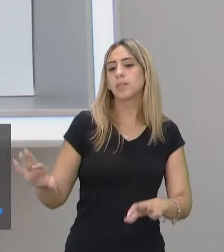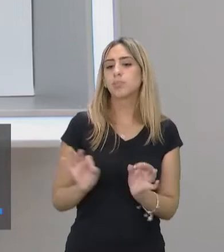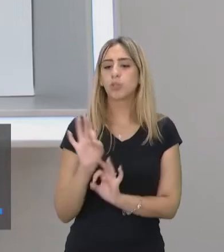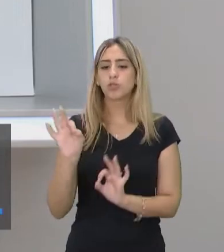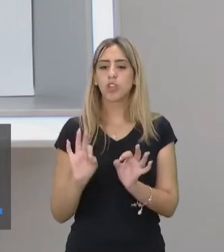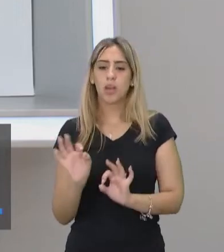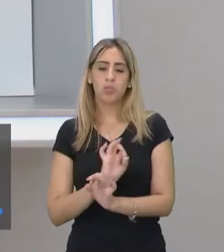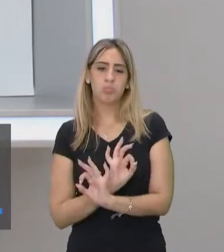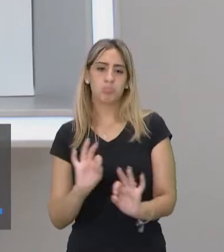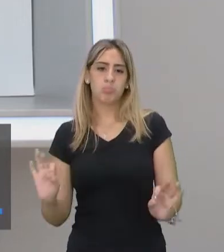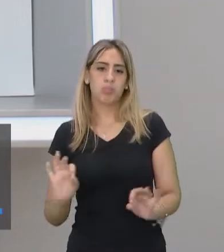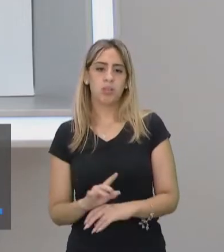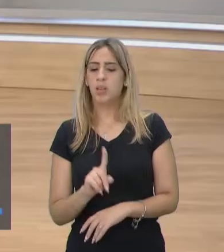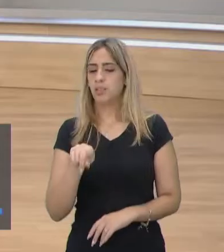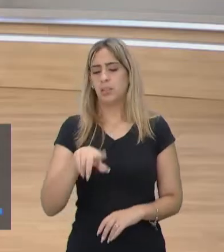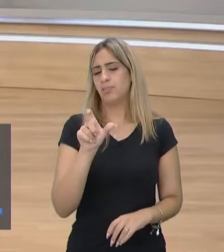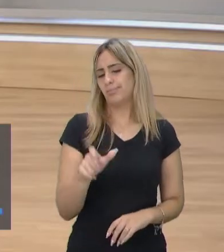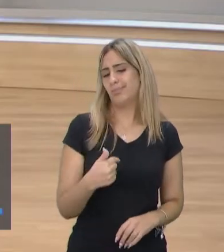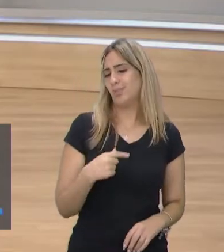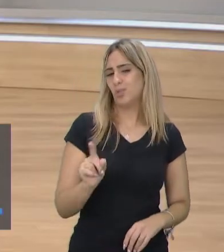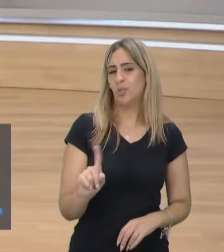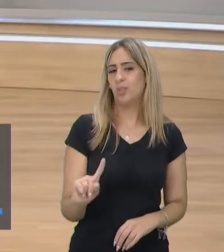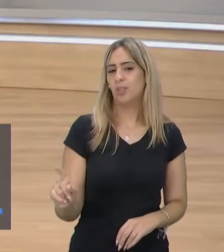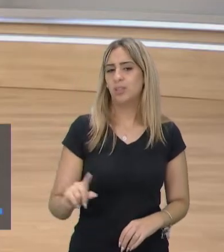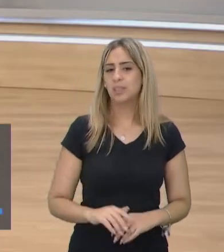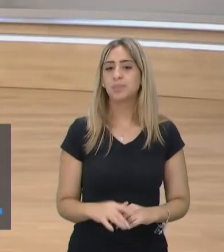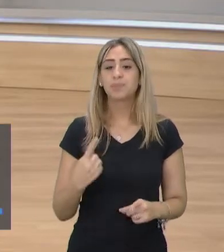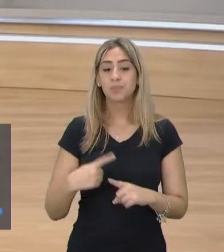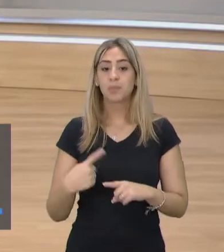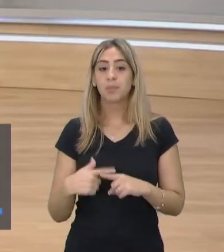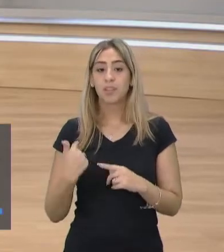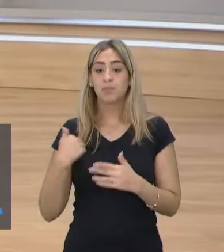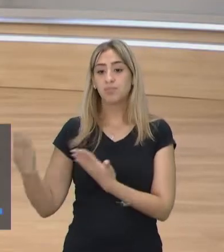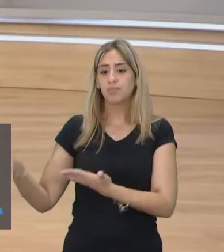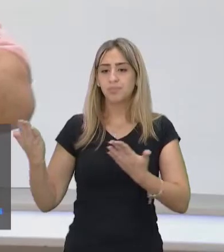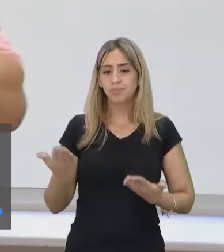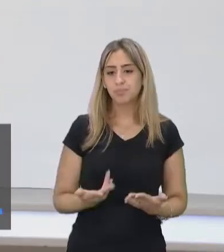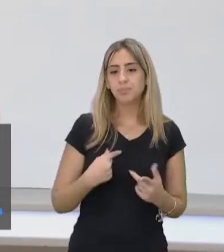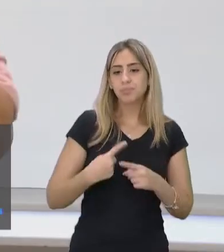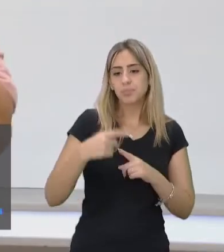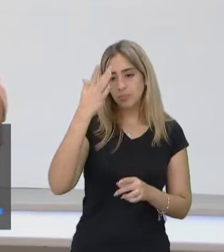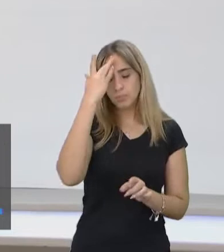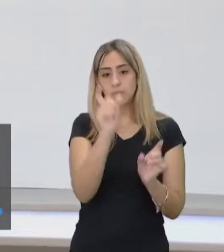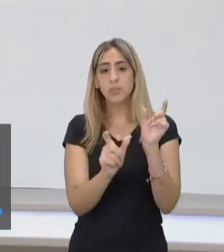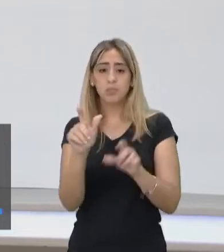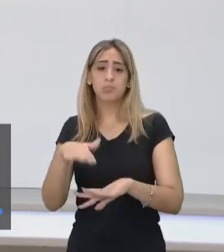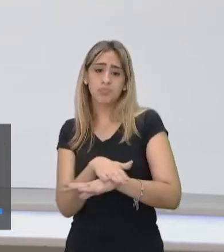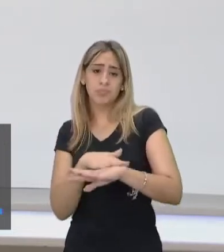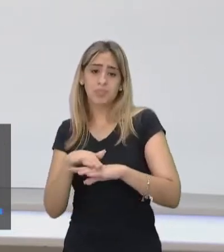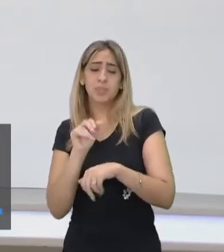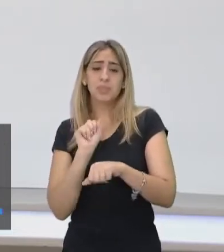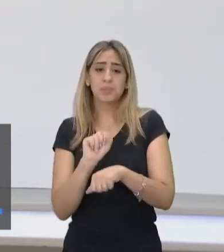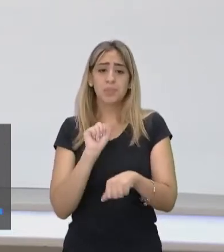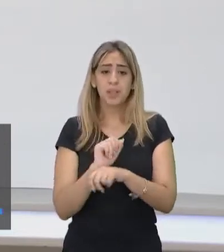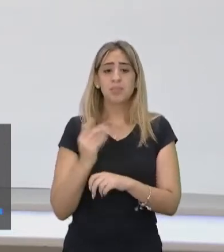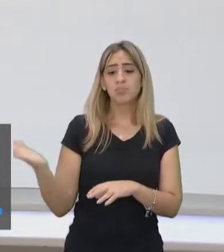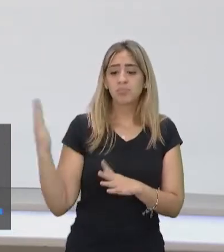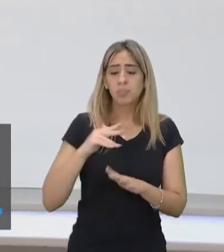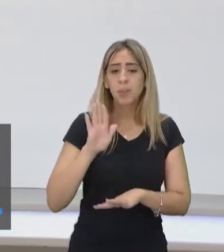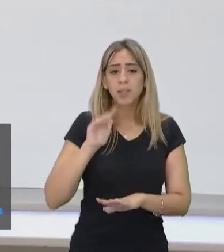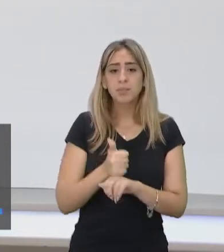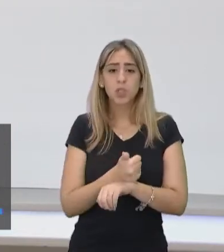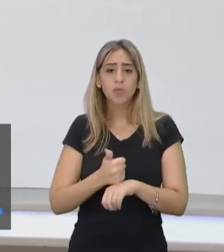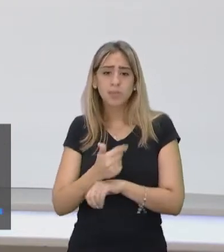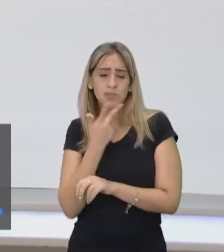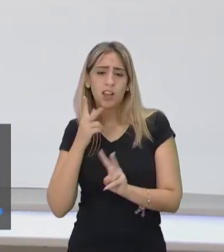nenhum. Essa não sou eu, né? Isso aí. Gente, por que eu estou trazendo aí sempre alguma pessoa para conversar? E eu espero poder trazer mais profissionais para